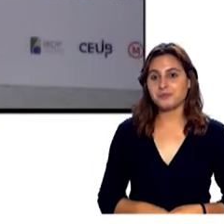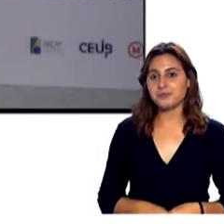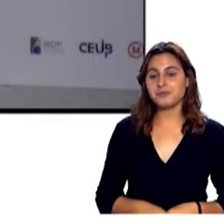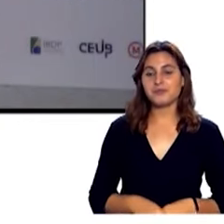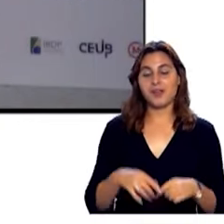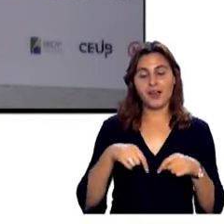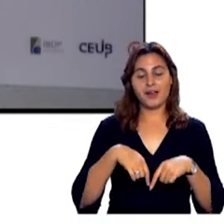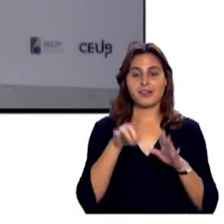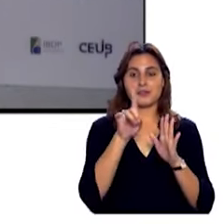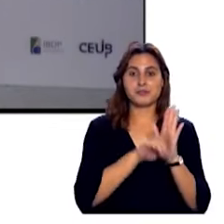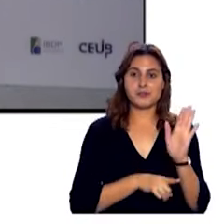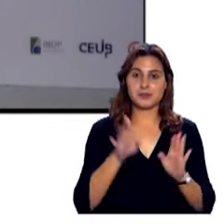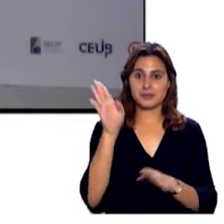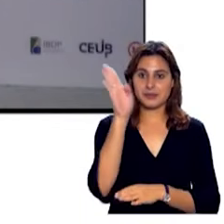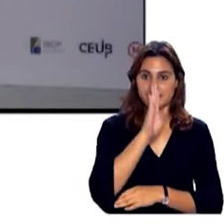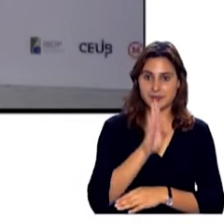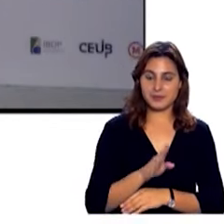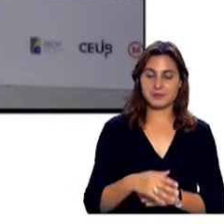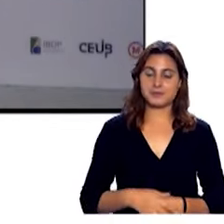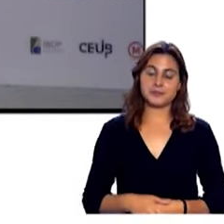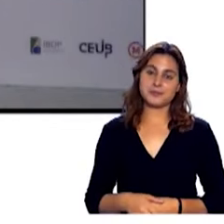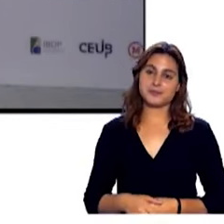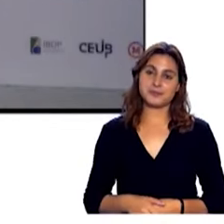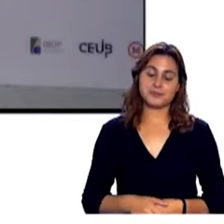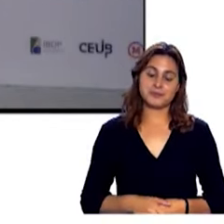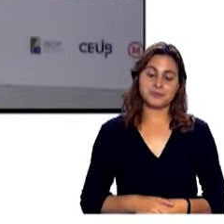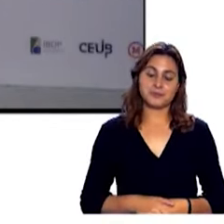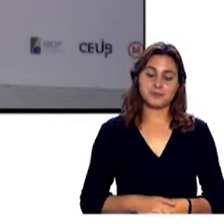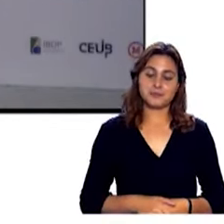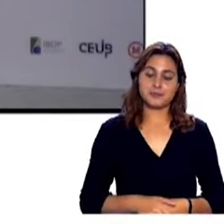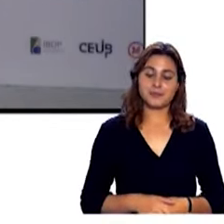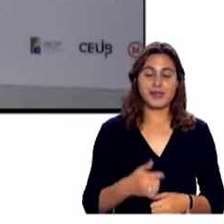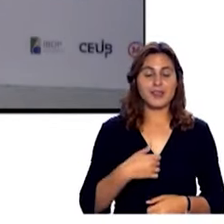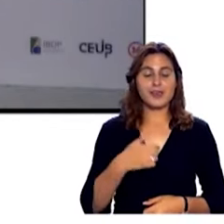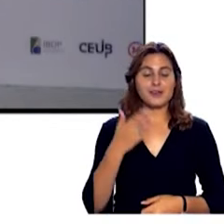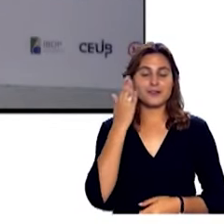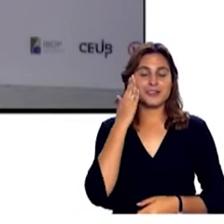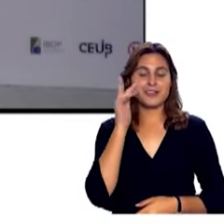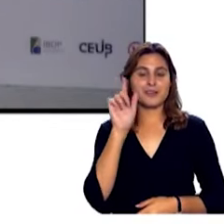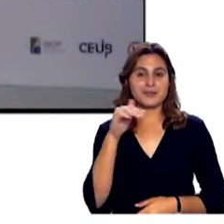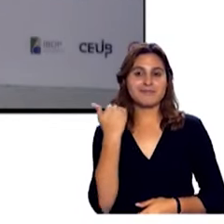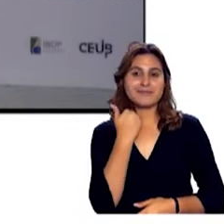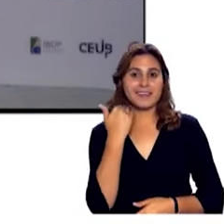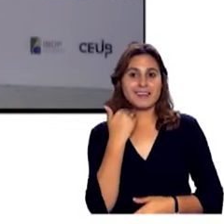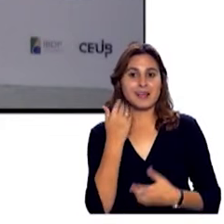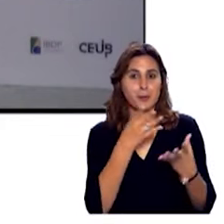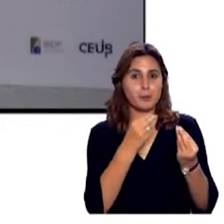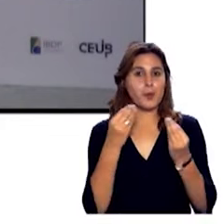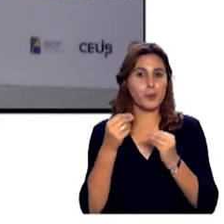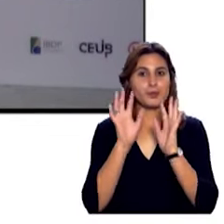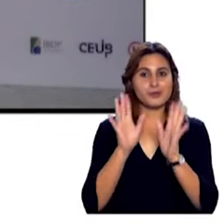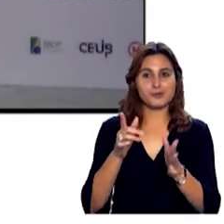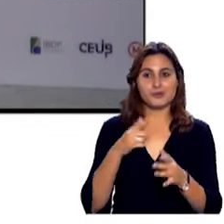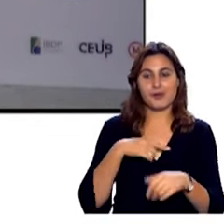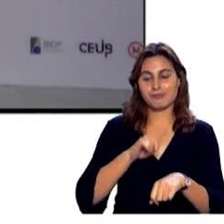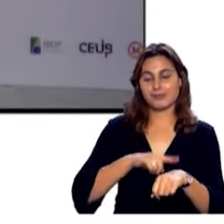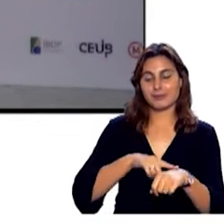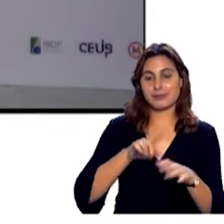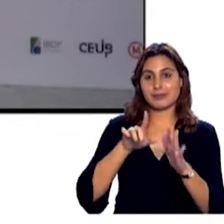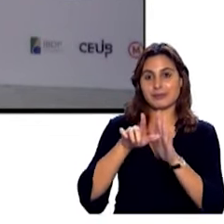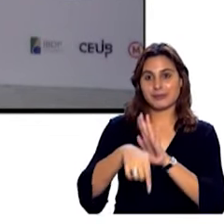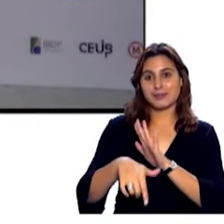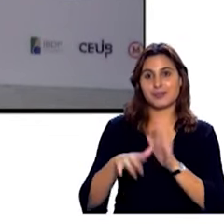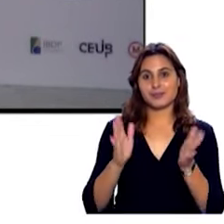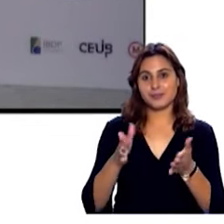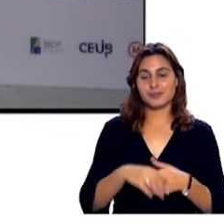até por tudo isso eu prometo a vocês não cansados demais né Eu acho que a hora já já tá adiantada e eu me lembro muito de uma